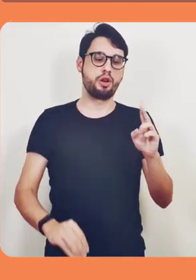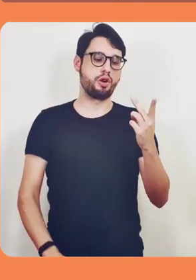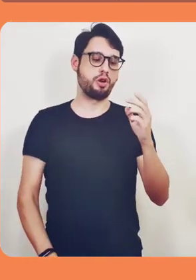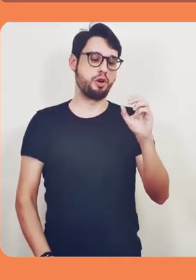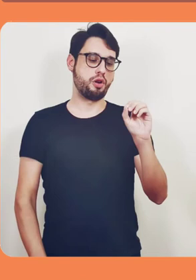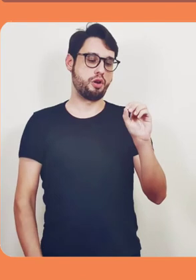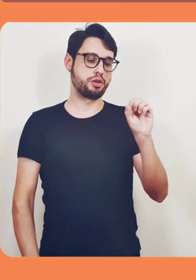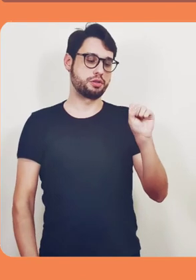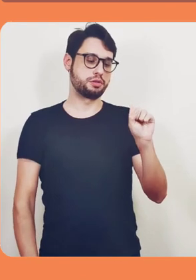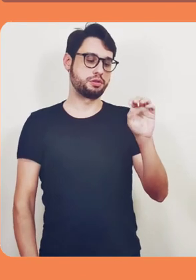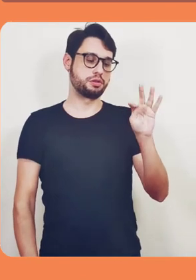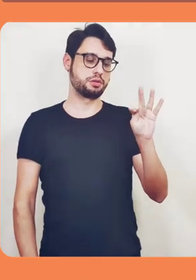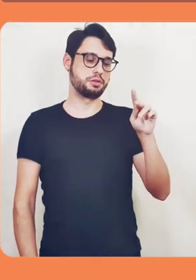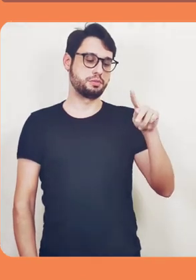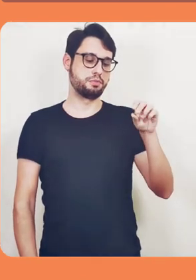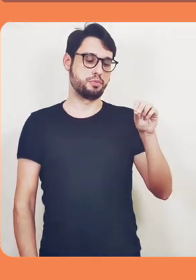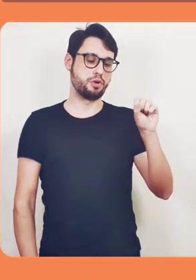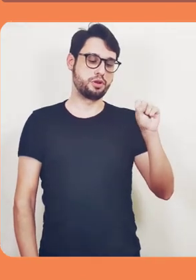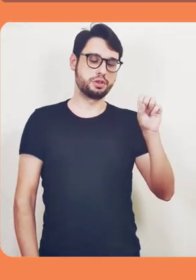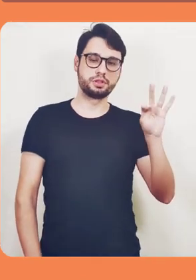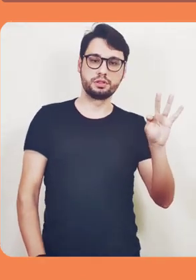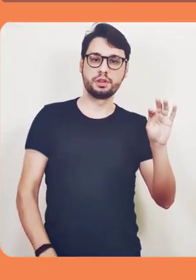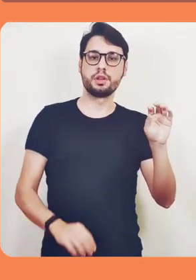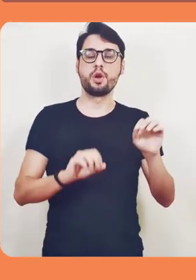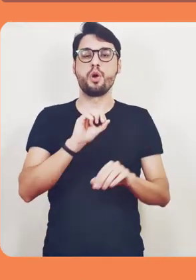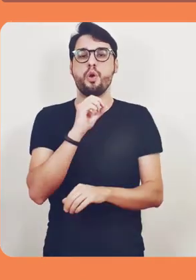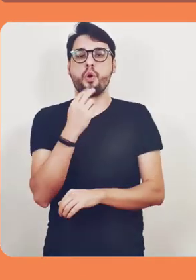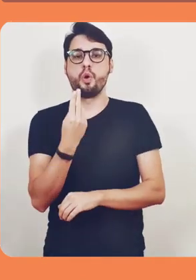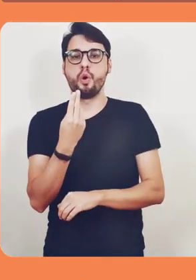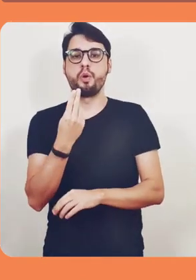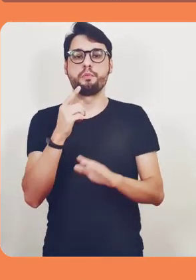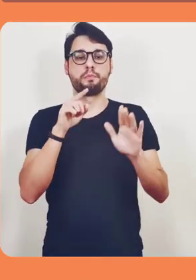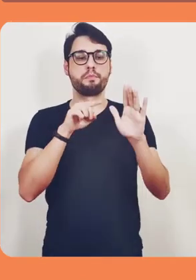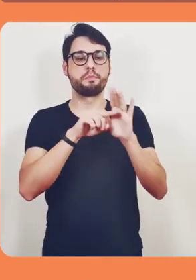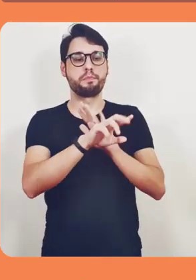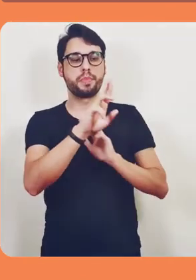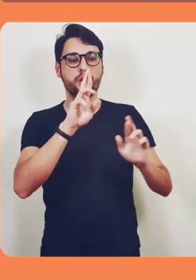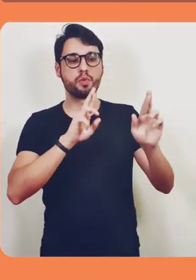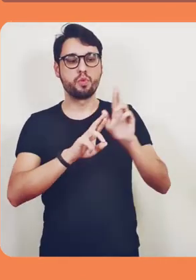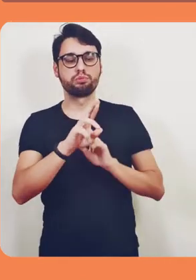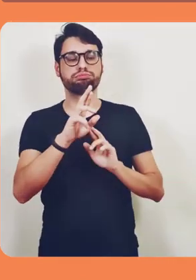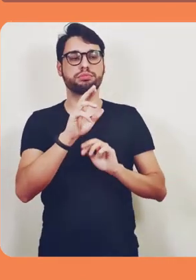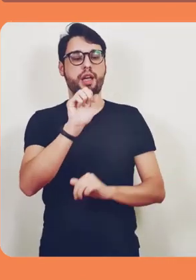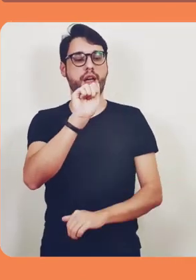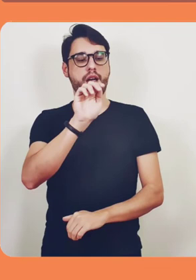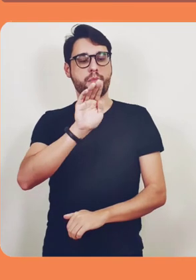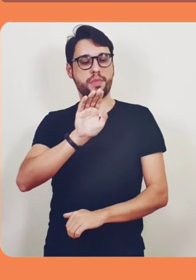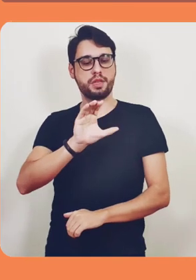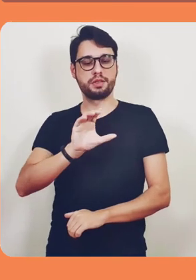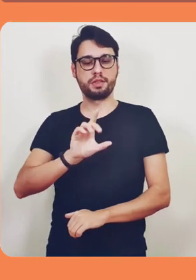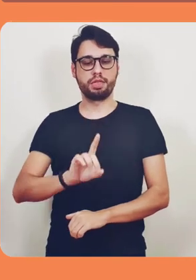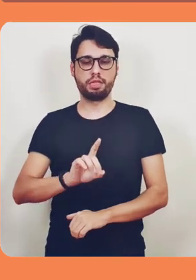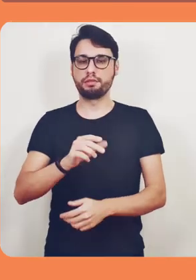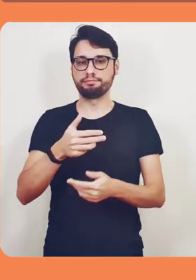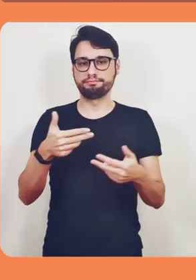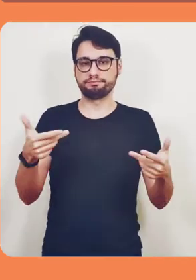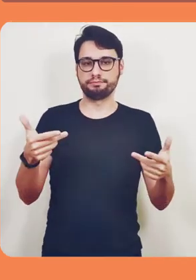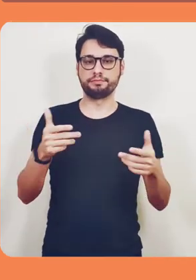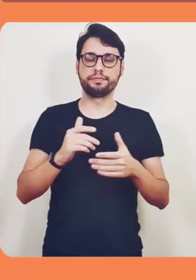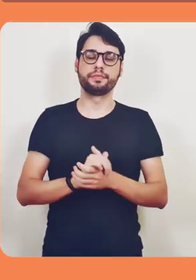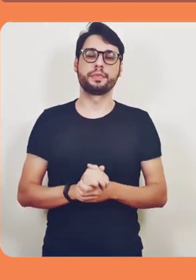inclusão de hotspots de navegação ou de perguntas de múltipla